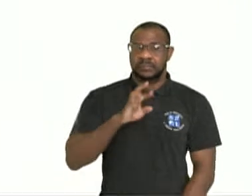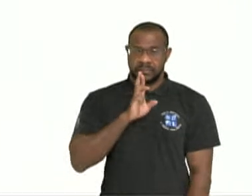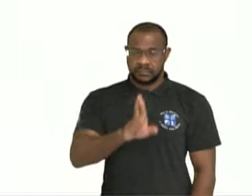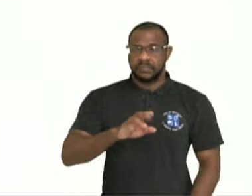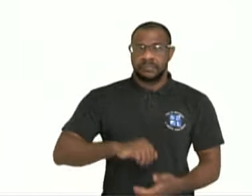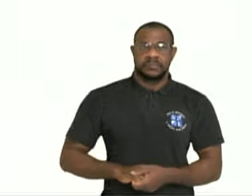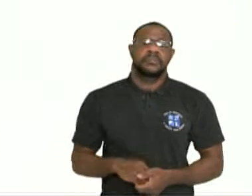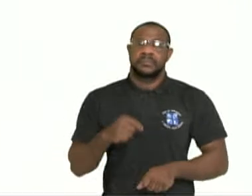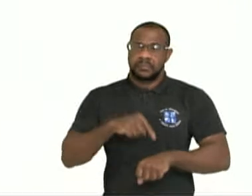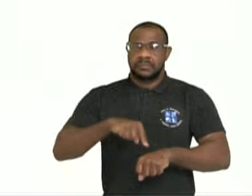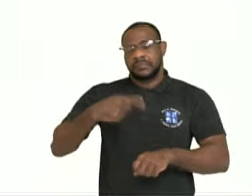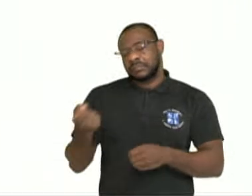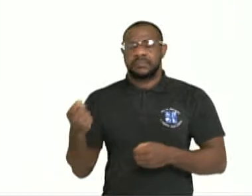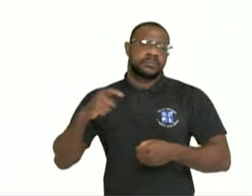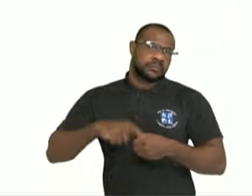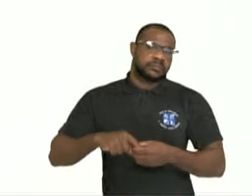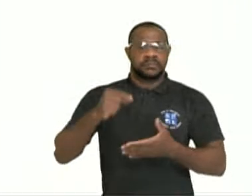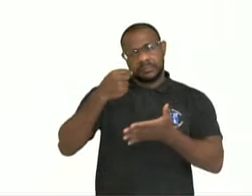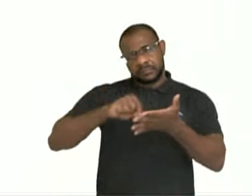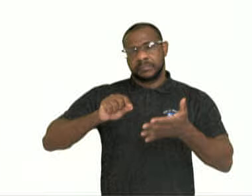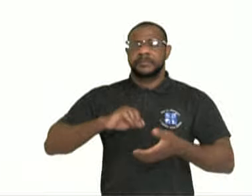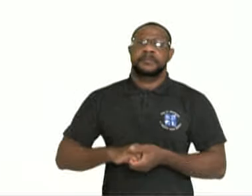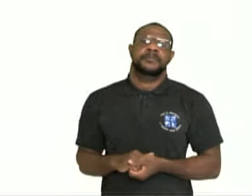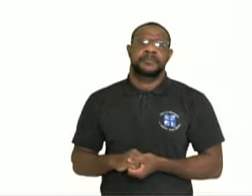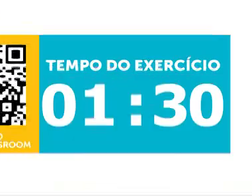Um tempinho, já retornamos para corrigir.